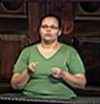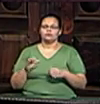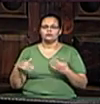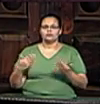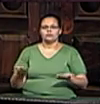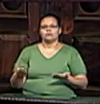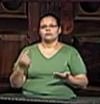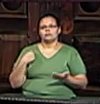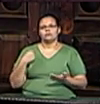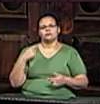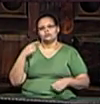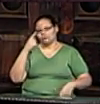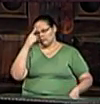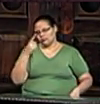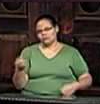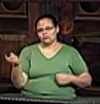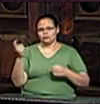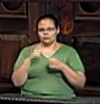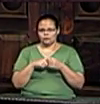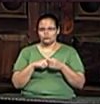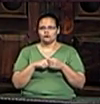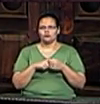Então, quando se manda de volta